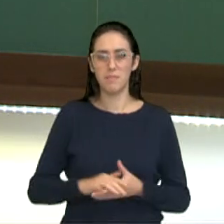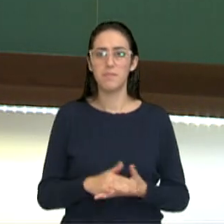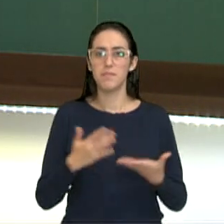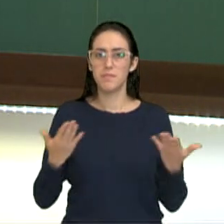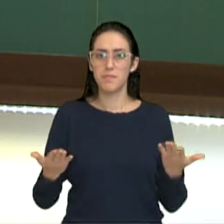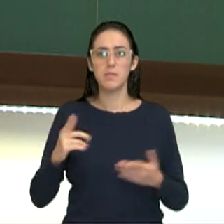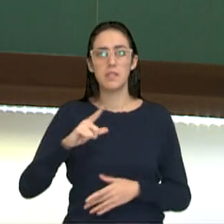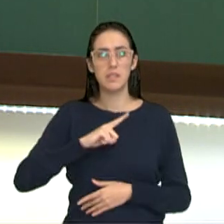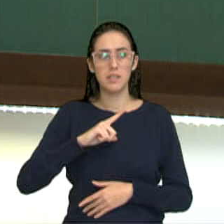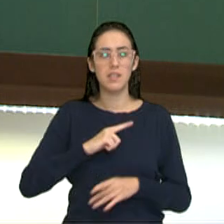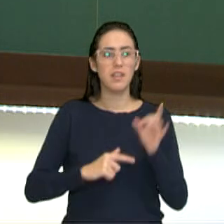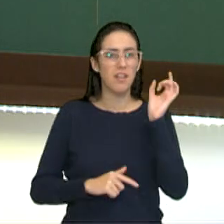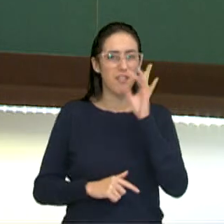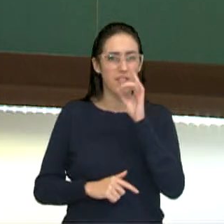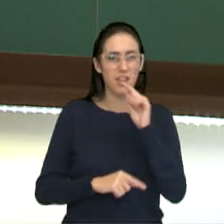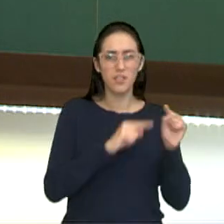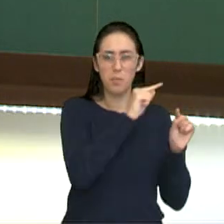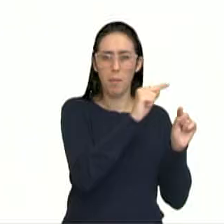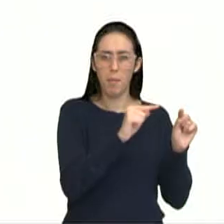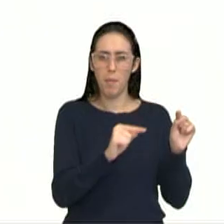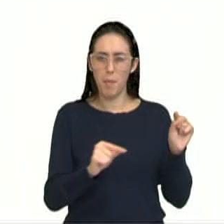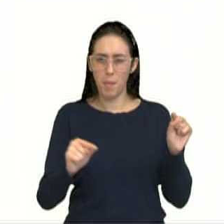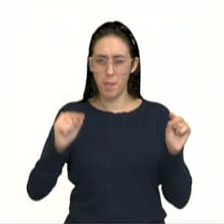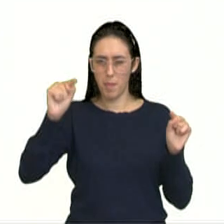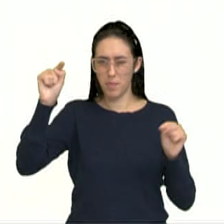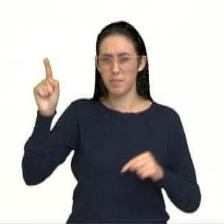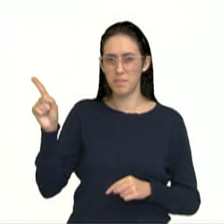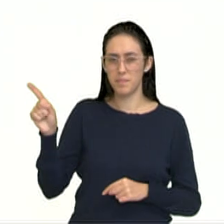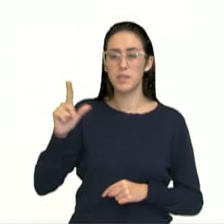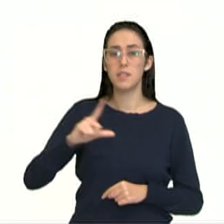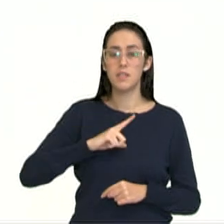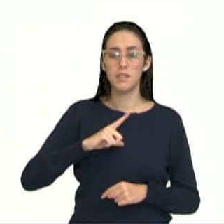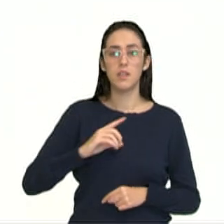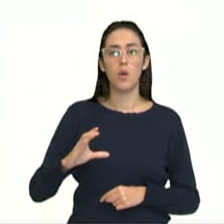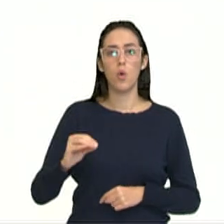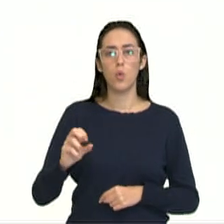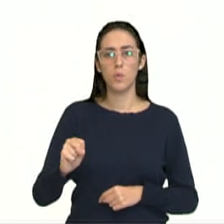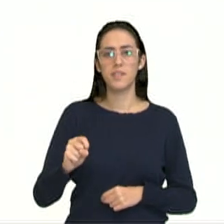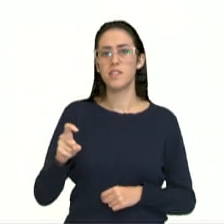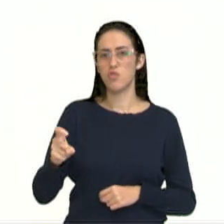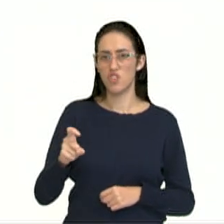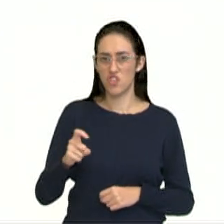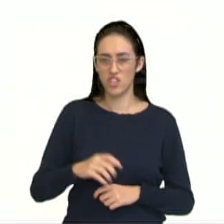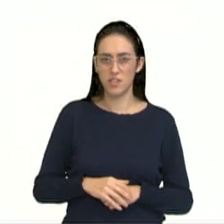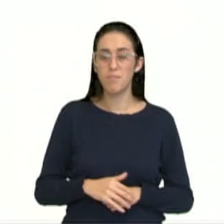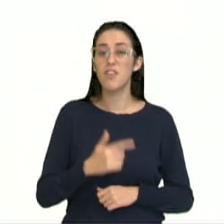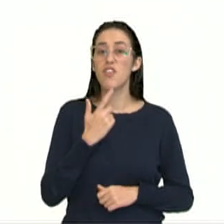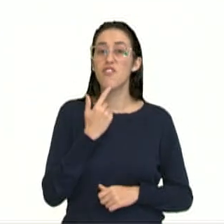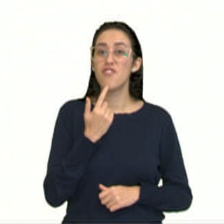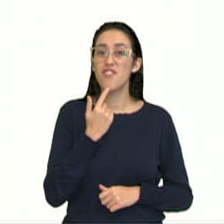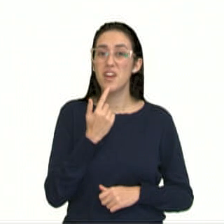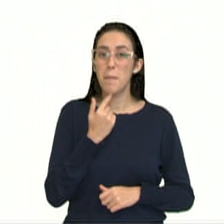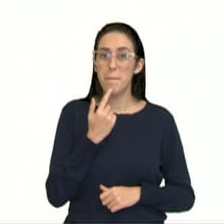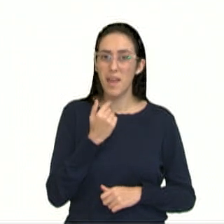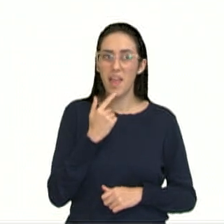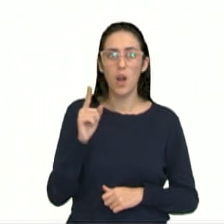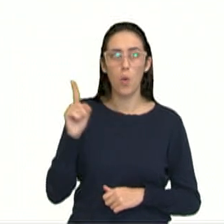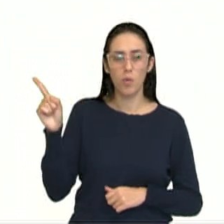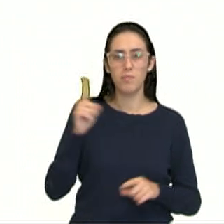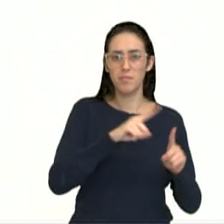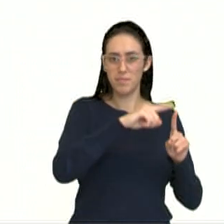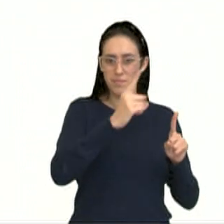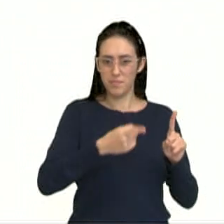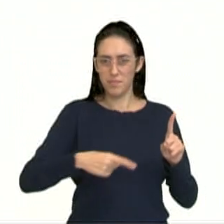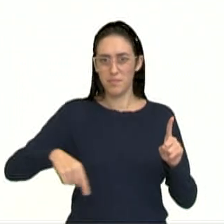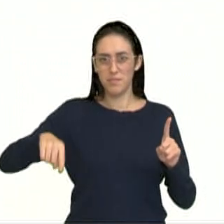aqui em verde, nós temos a função cosseno de x e em vermelho, como que